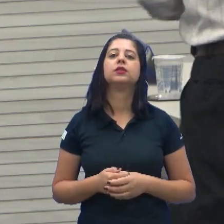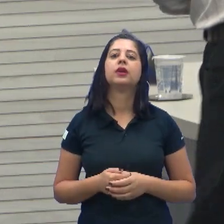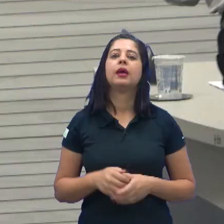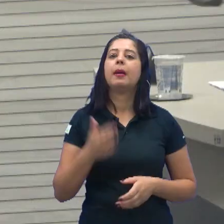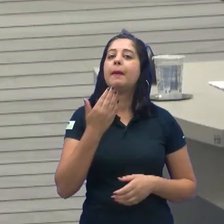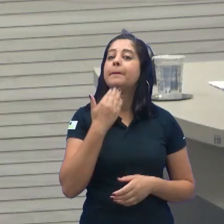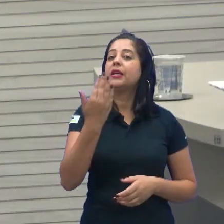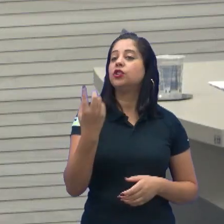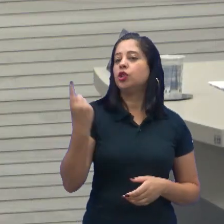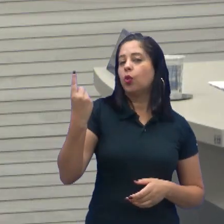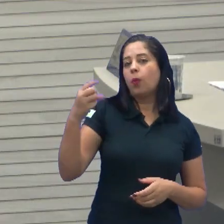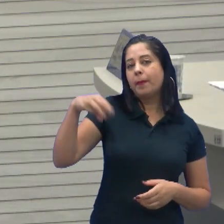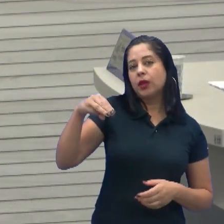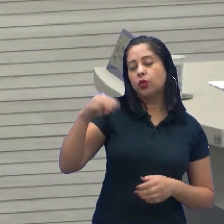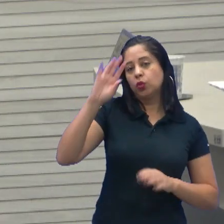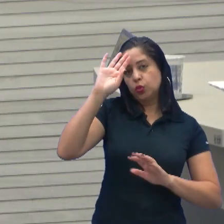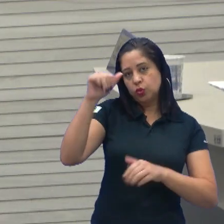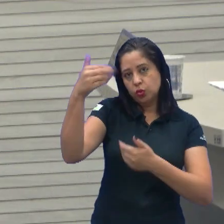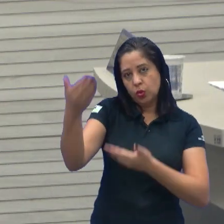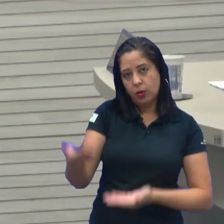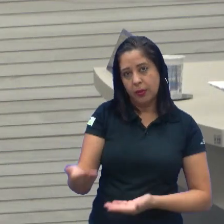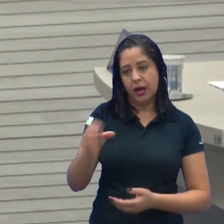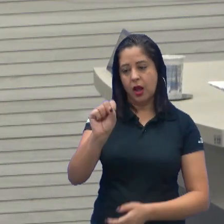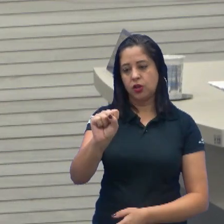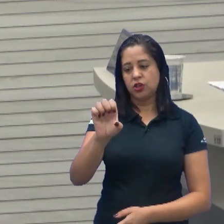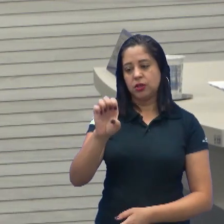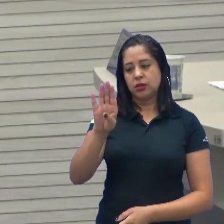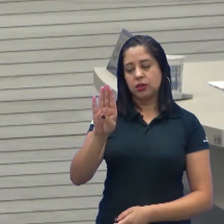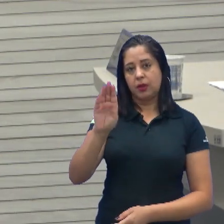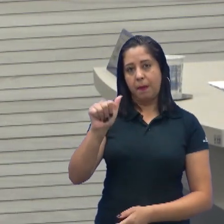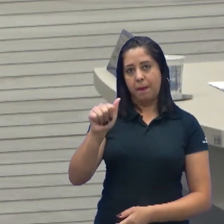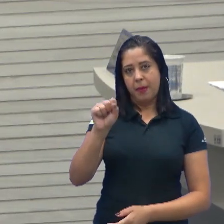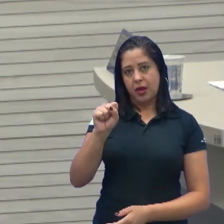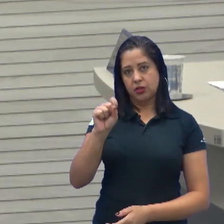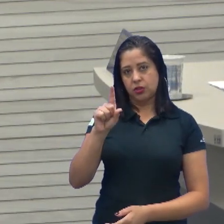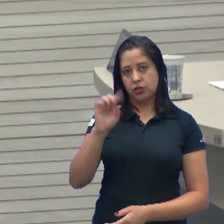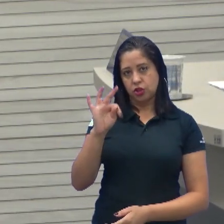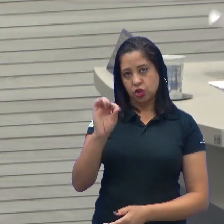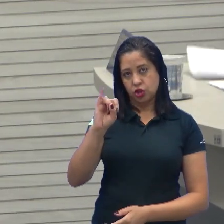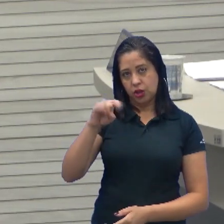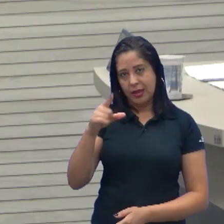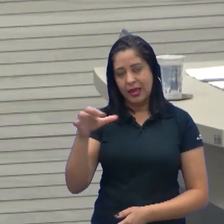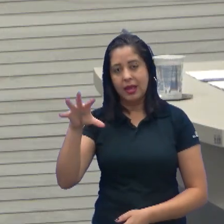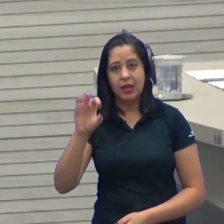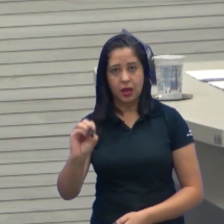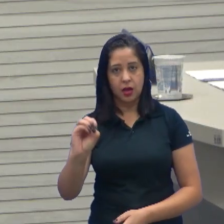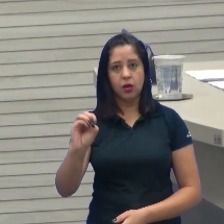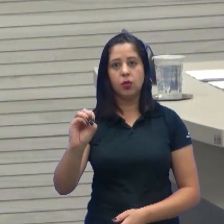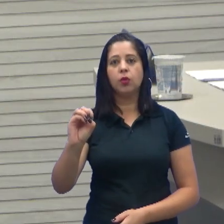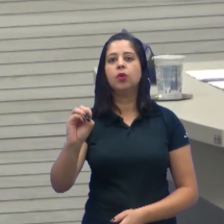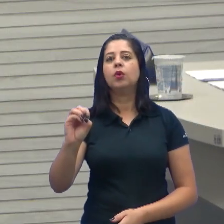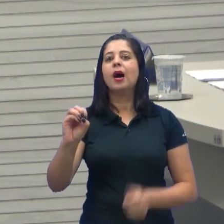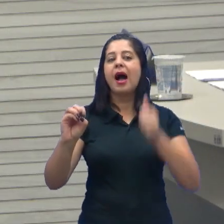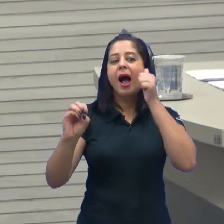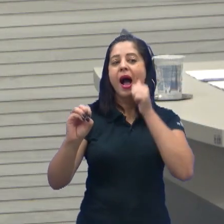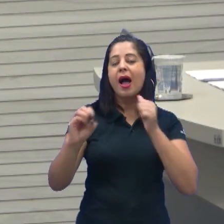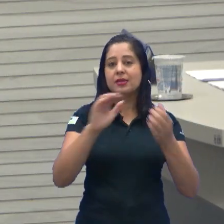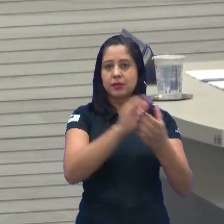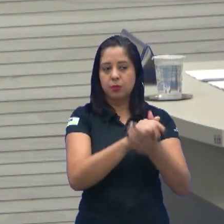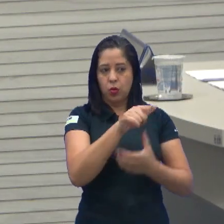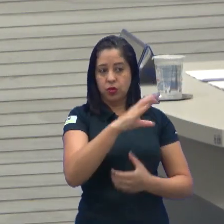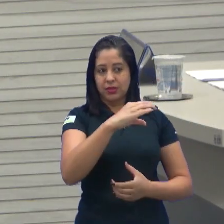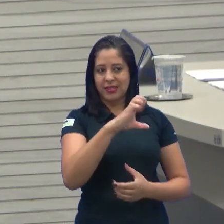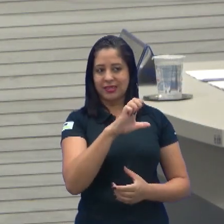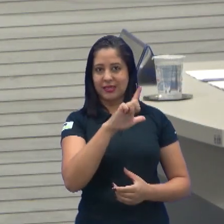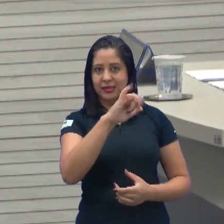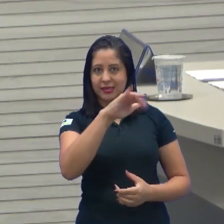aqui um minuto de silêncio para o Sebastião Augusto Nogueira. Ele é esposo da dona Célia Vicentina, lá